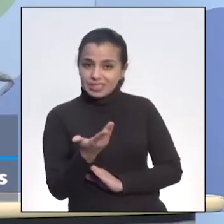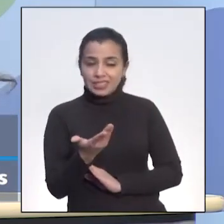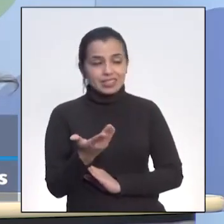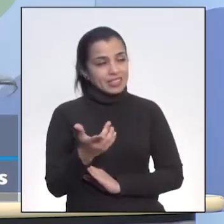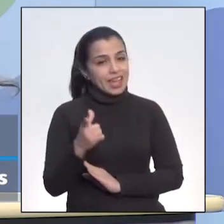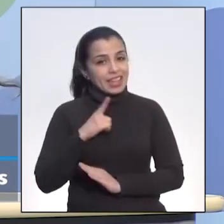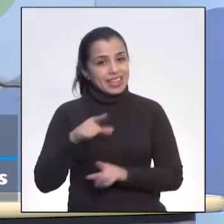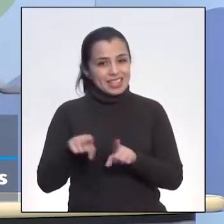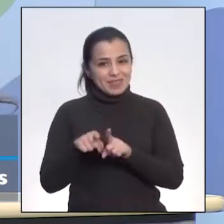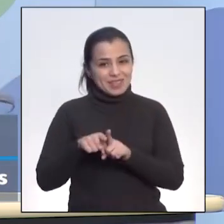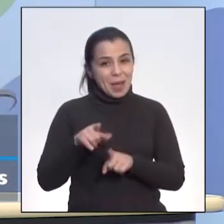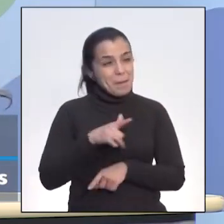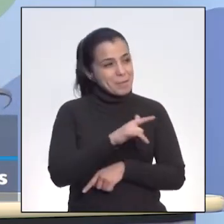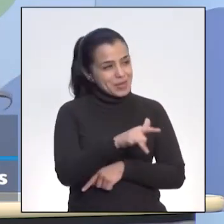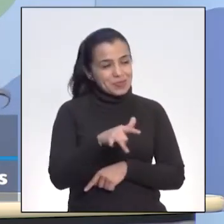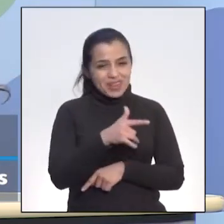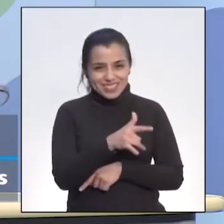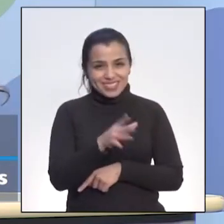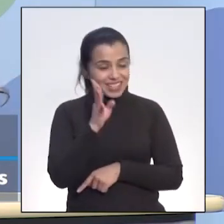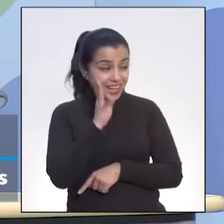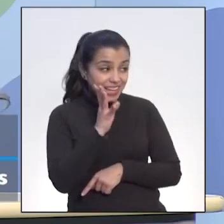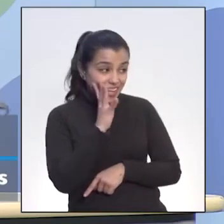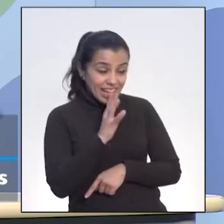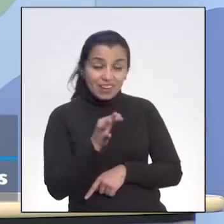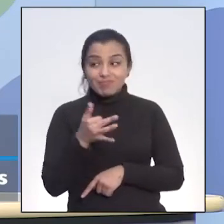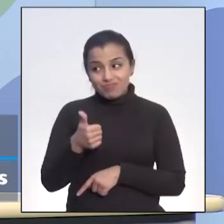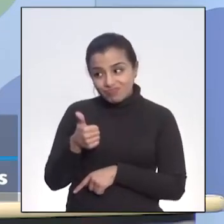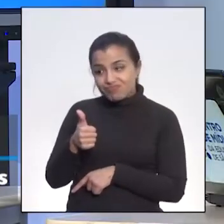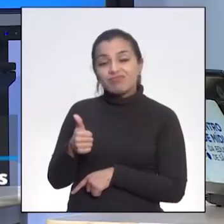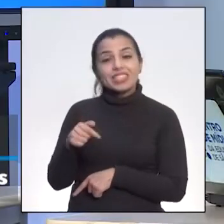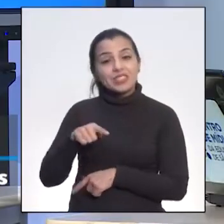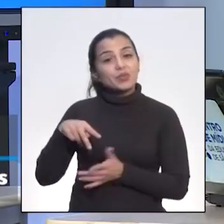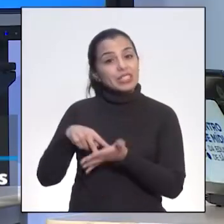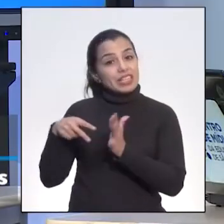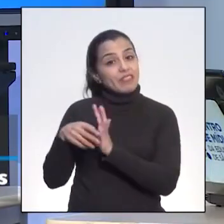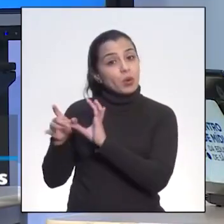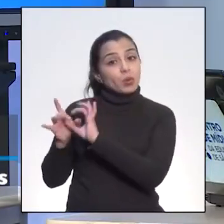questão da manipulação também, que me chama muito a atenção. Então, né? estamos contextualizando. Sim. Então,